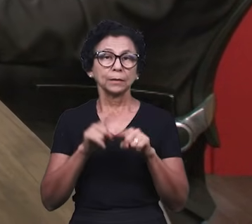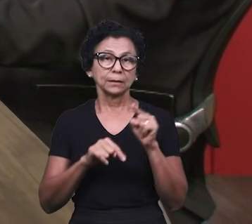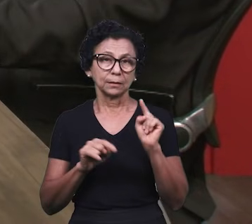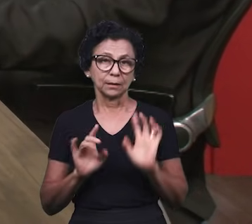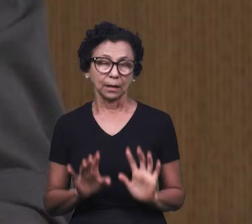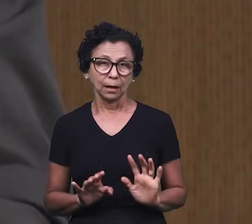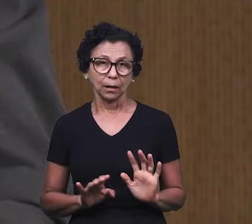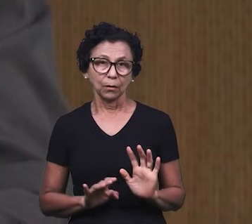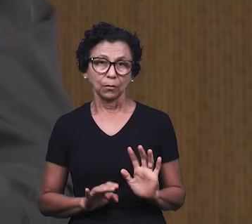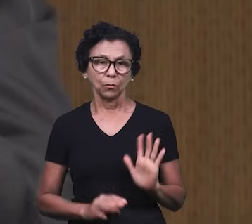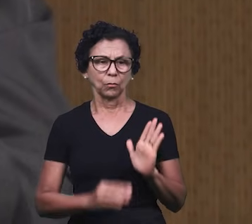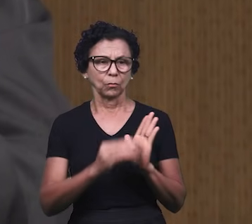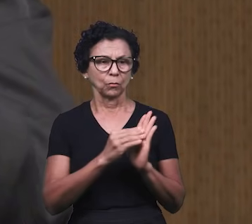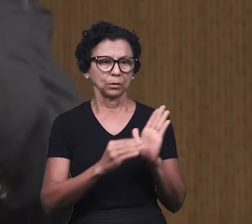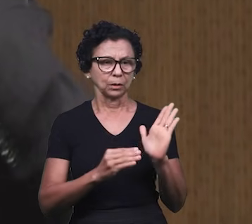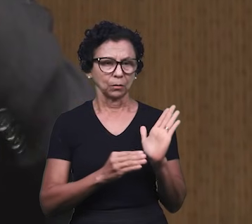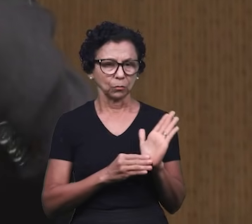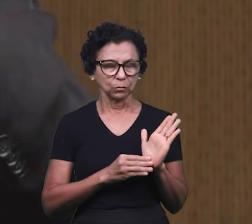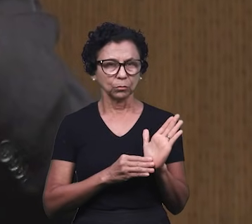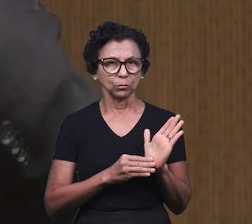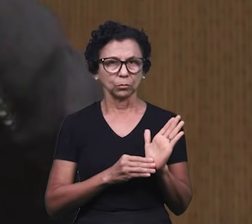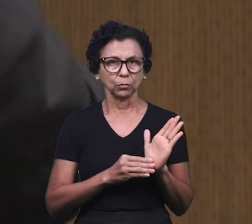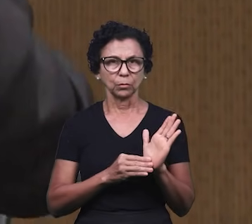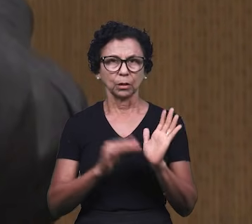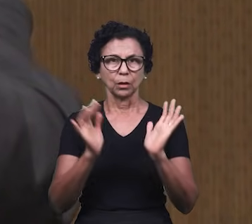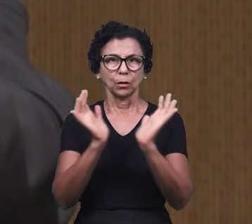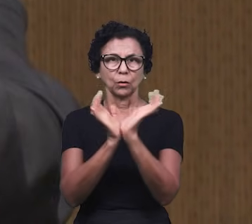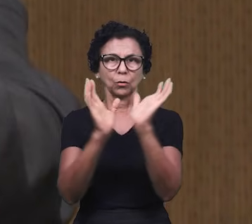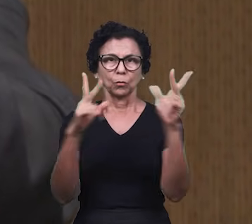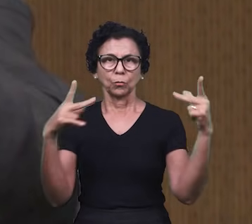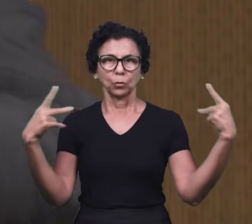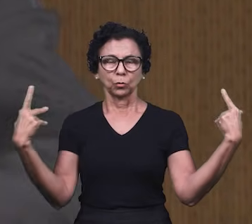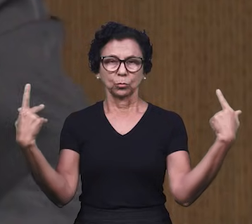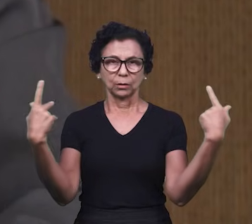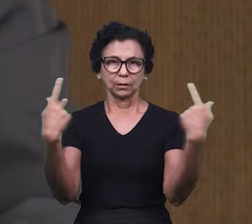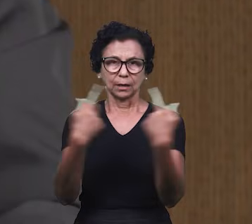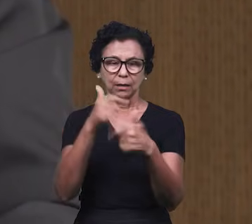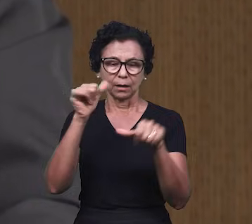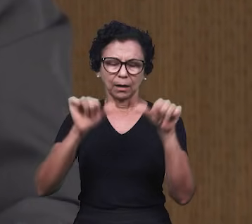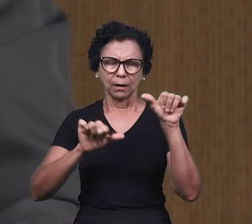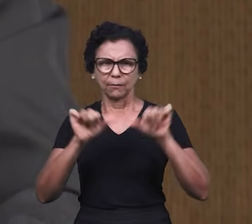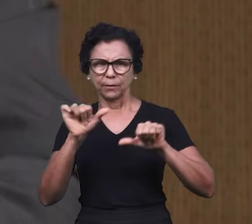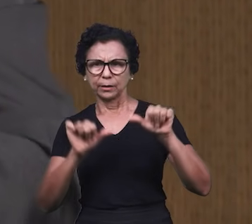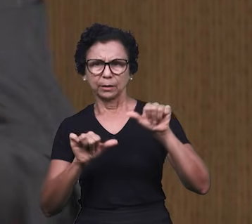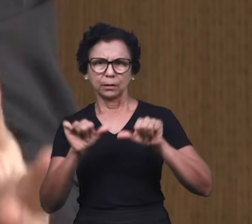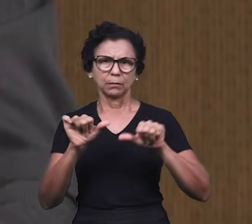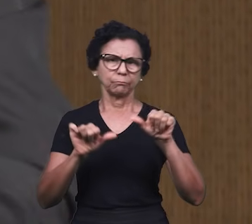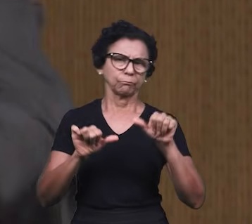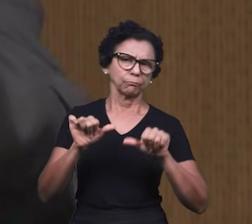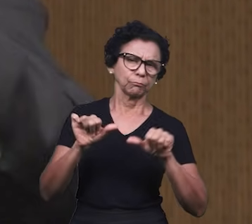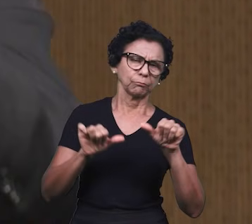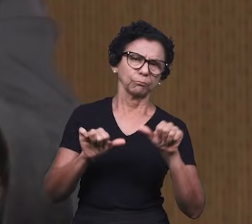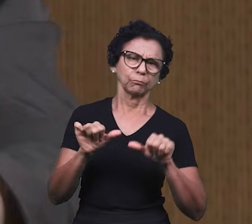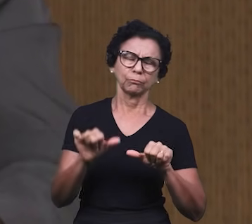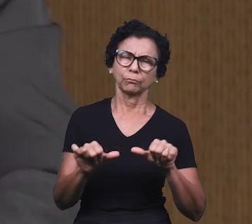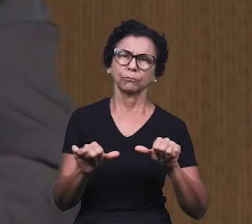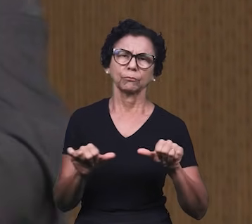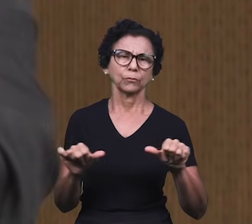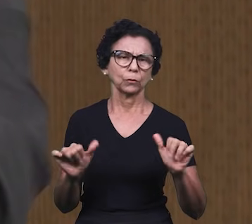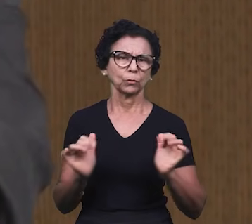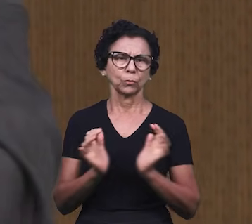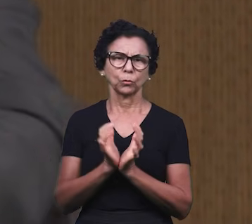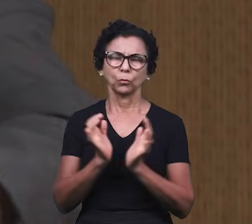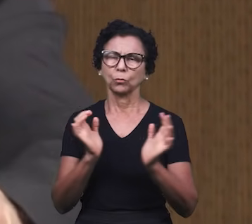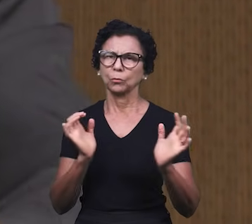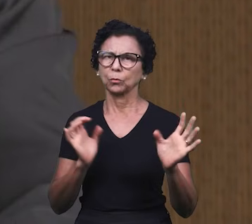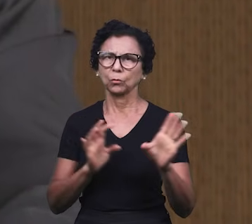é o presbitério. O presbitério é o produtor, ou seja, o Conselho Presbiteral, a pessoa